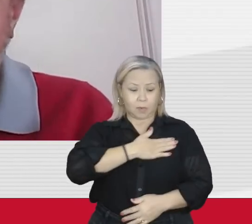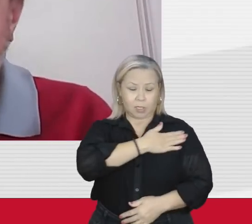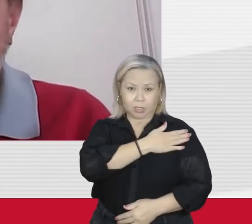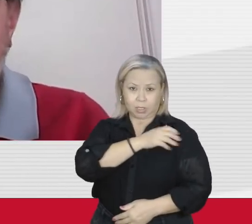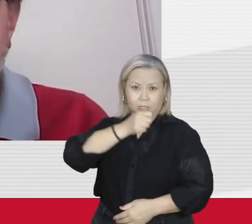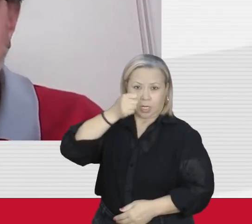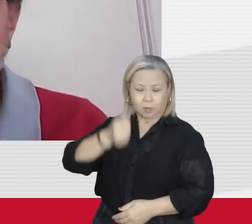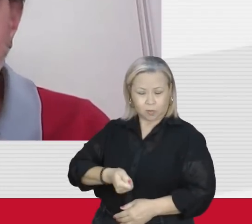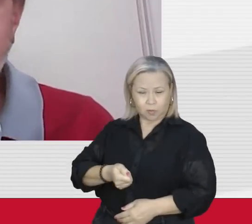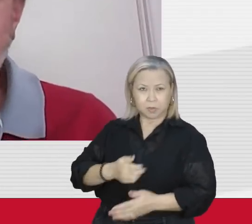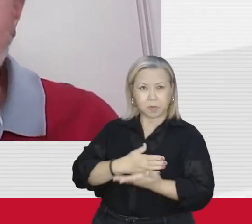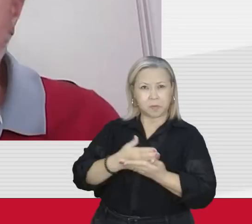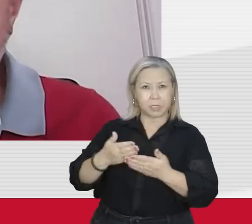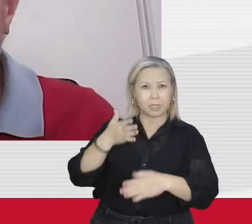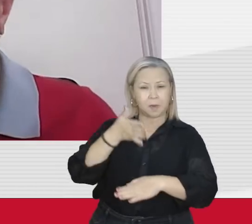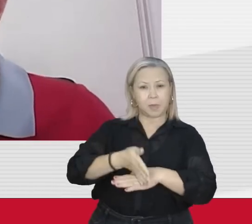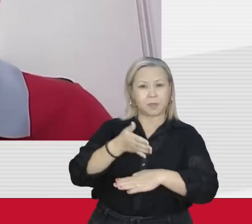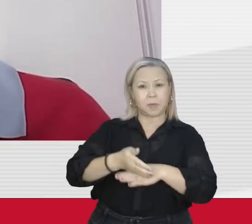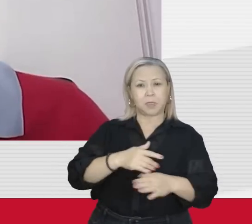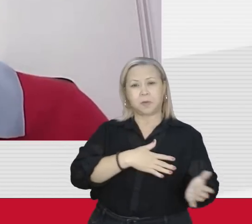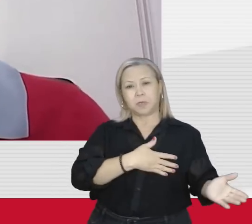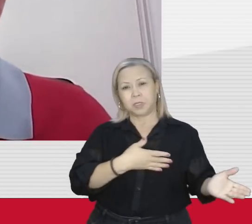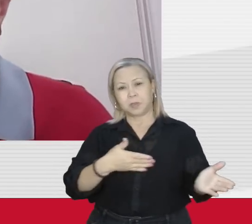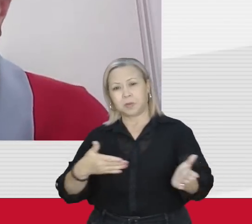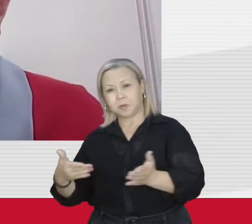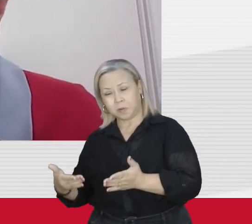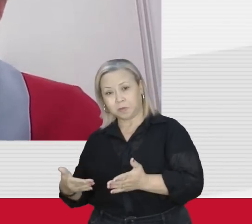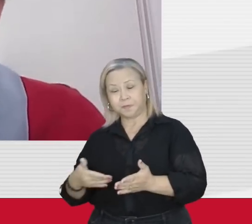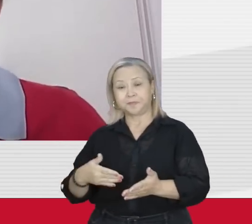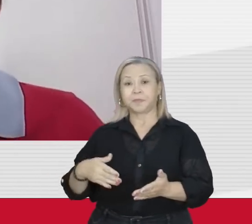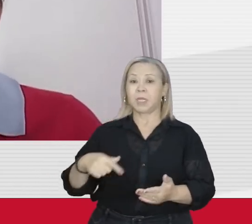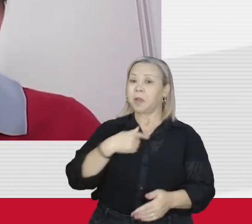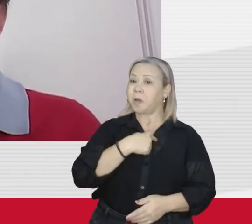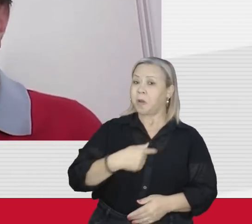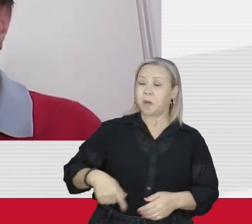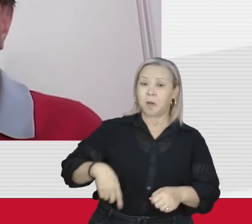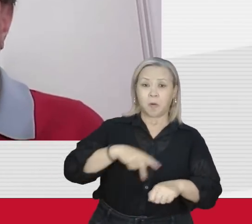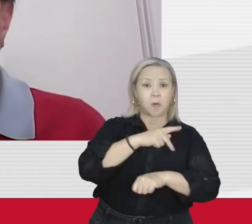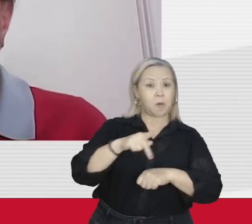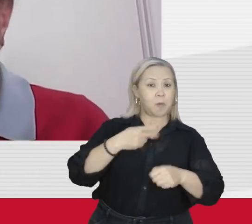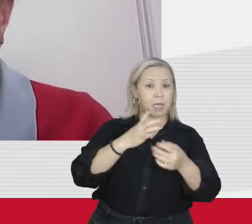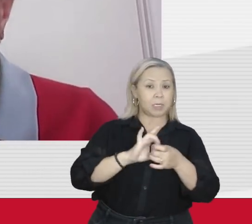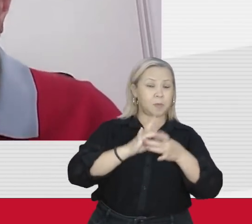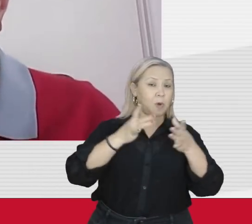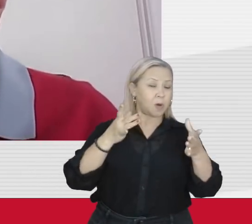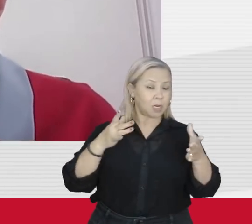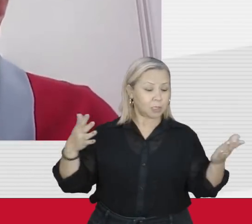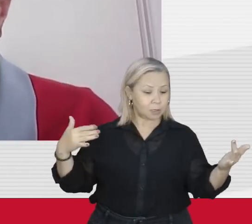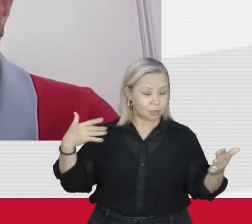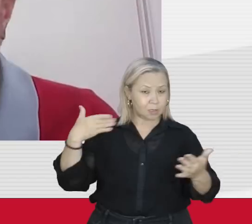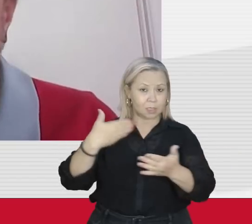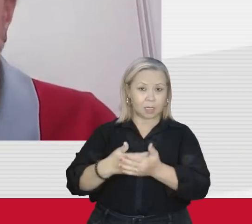comecei a participar, e durante todo o Estado Democrático de Direito até agora, que é o fato de que há uma